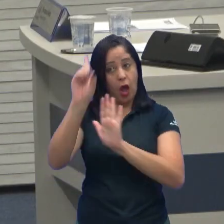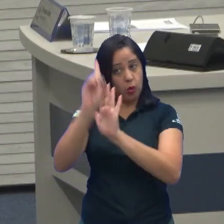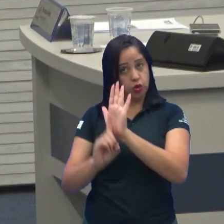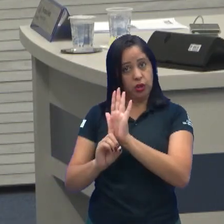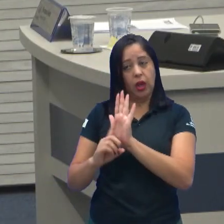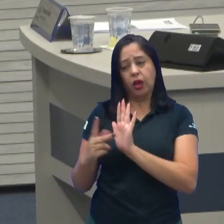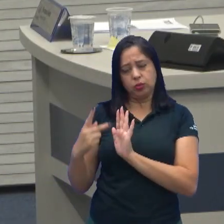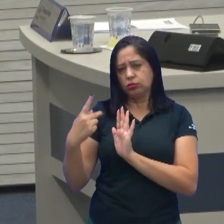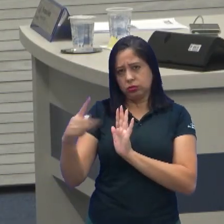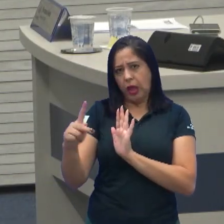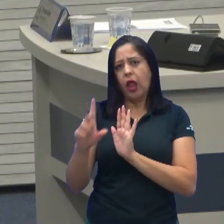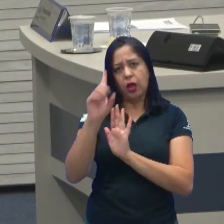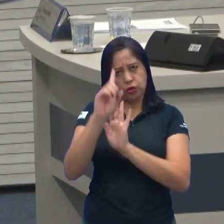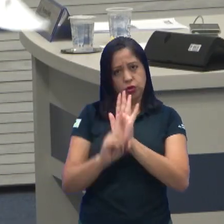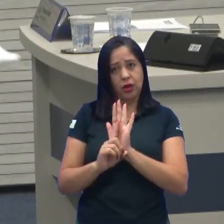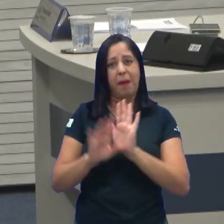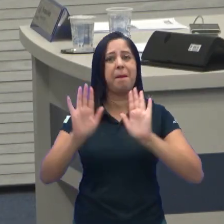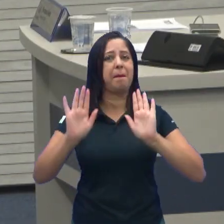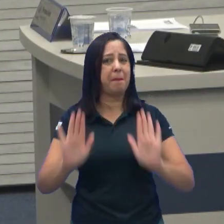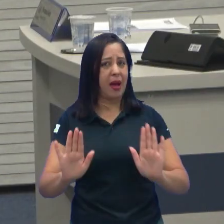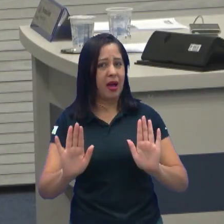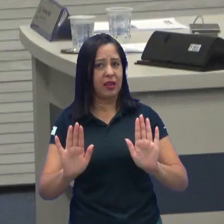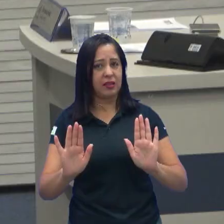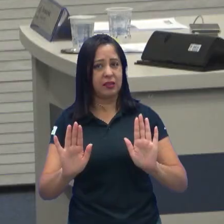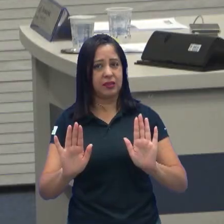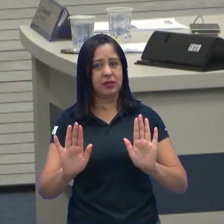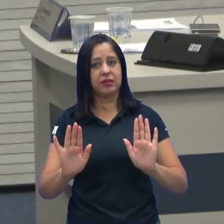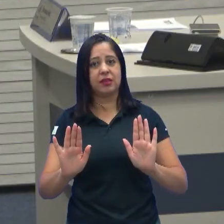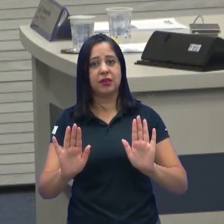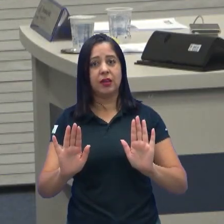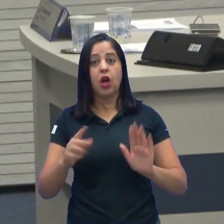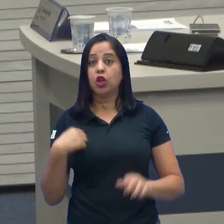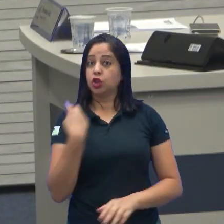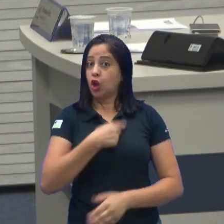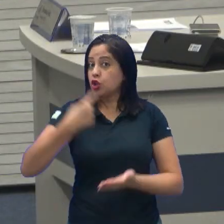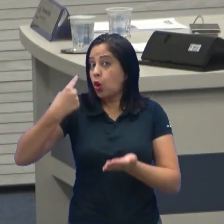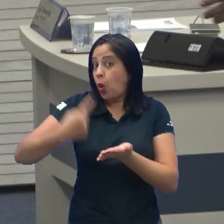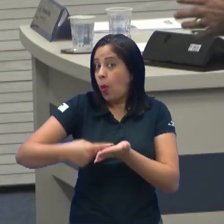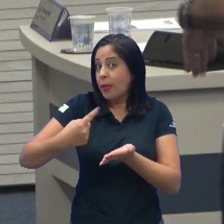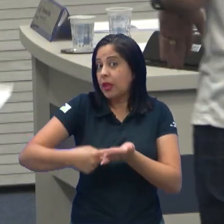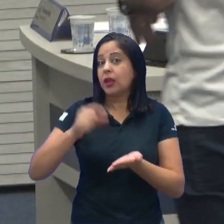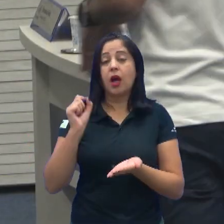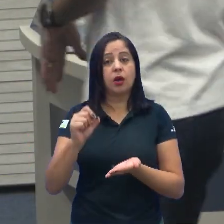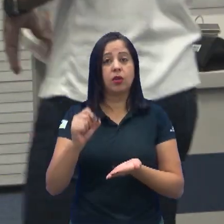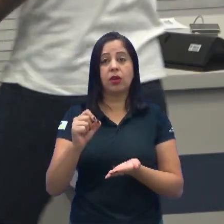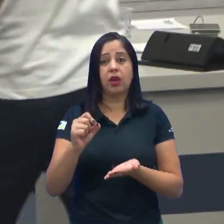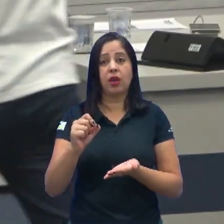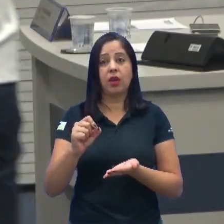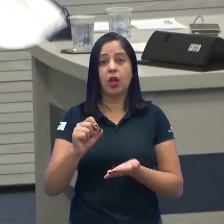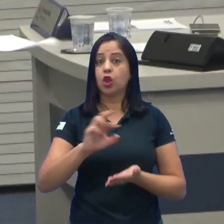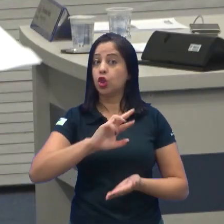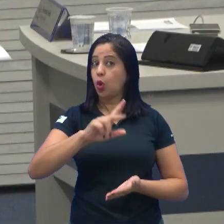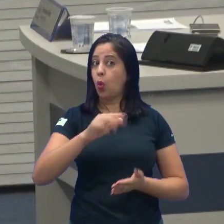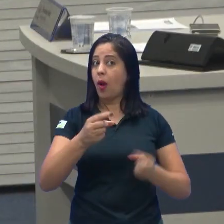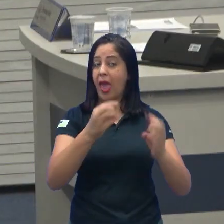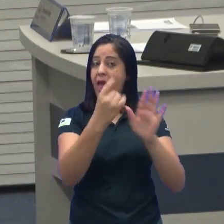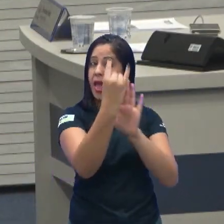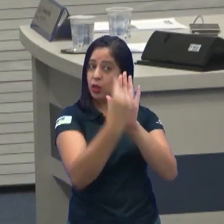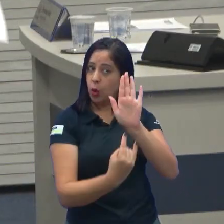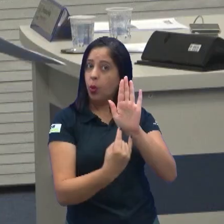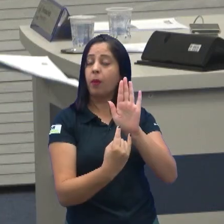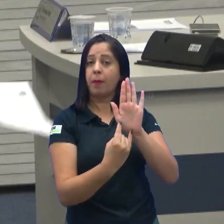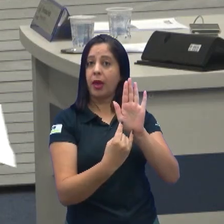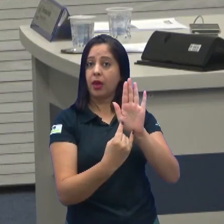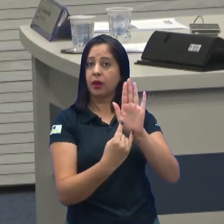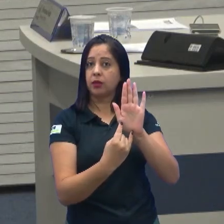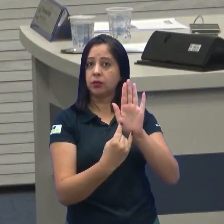aqui, regimental. Agora, ficou acordado aqui que não seria feito dessa forma, em forma de requerimento. E requerimento, a gente vai ter que